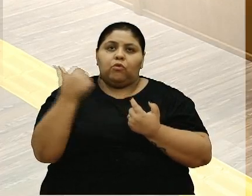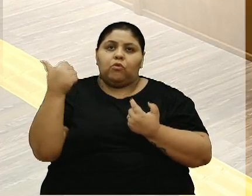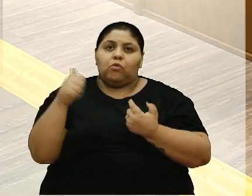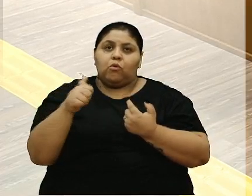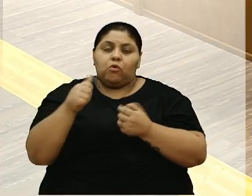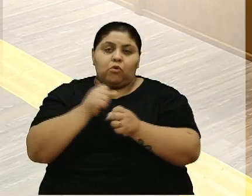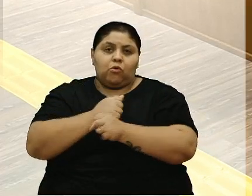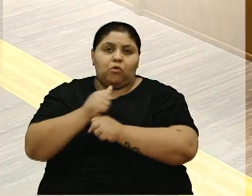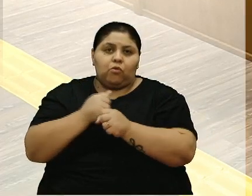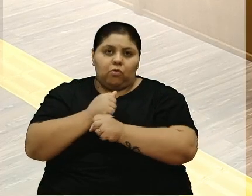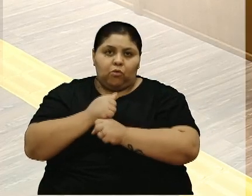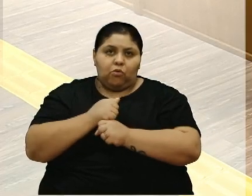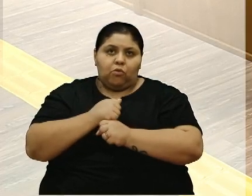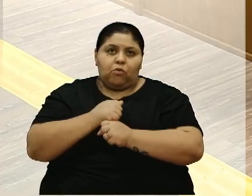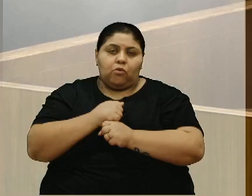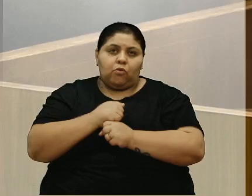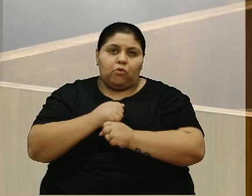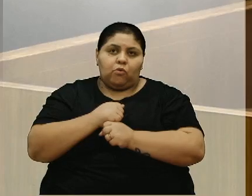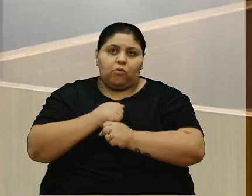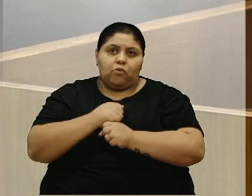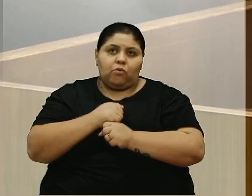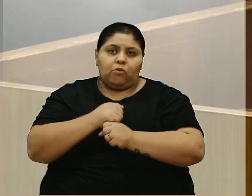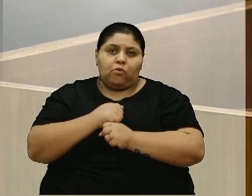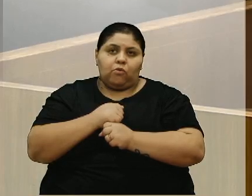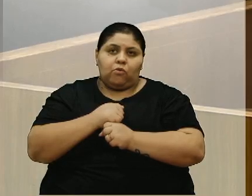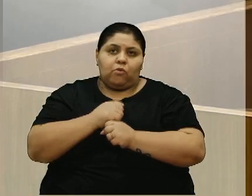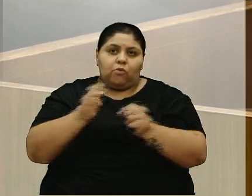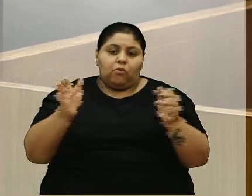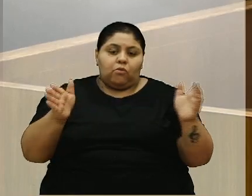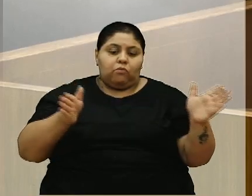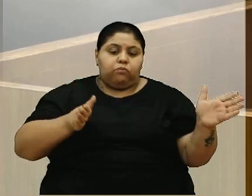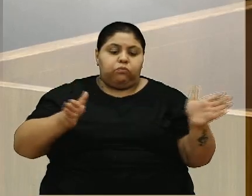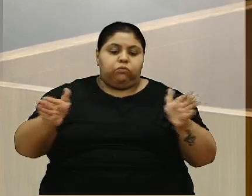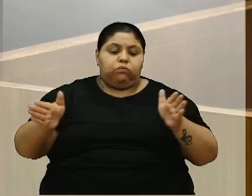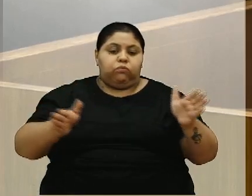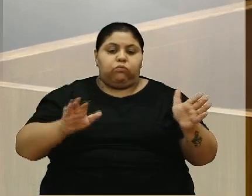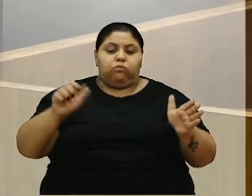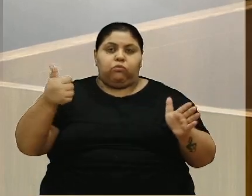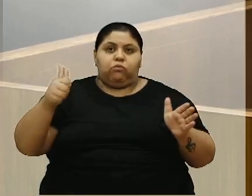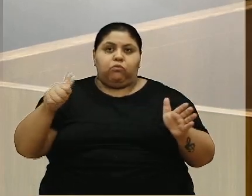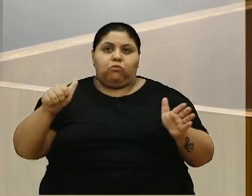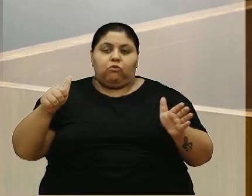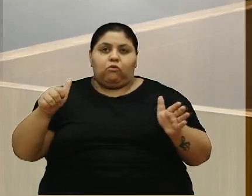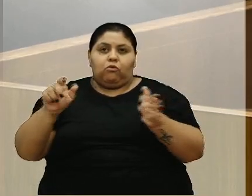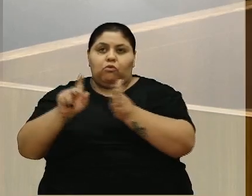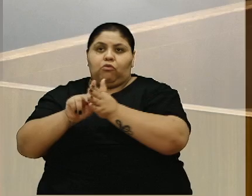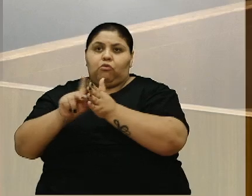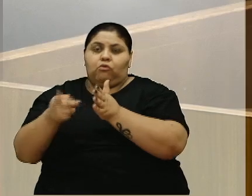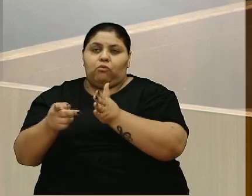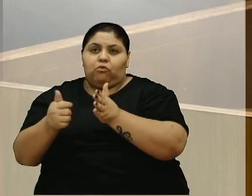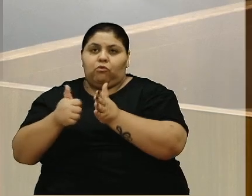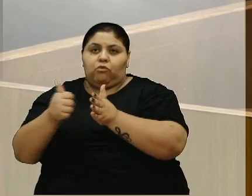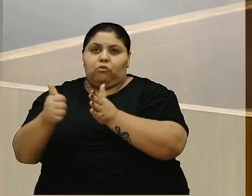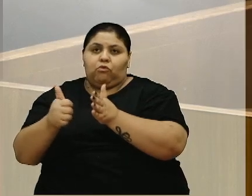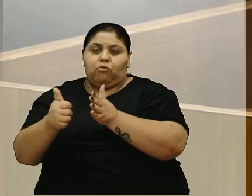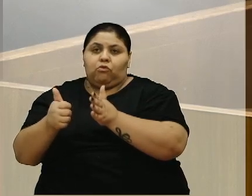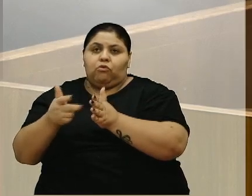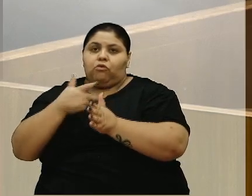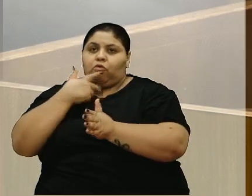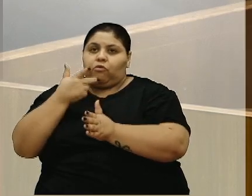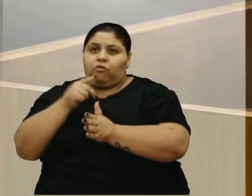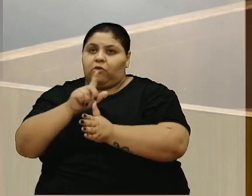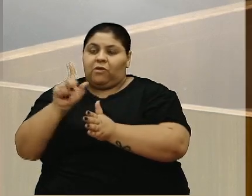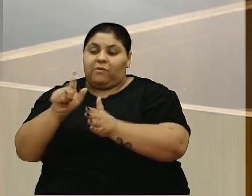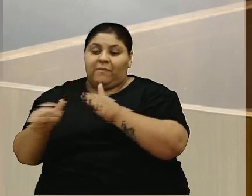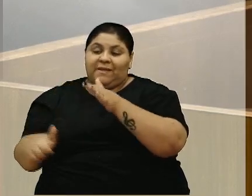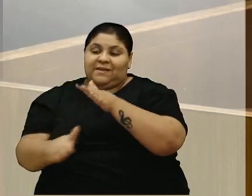anos. Há um hiato de 11 anos dessa matéria aqui do Zorzi, do Jornal Pioneiro, com a fala do Zorzi, que não é mais